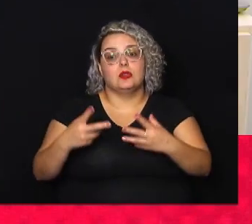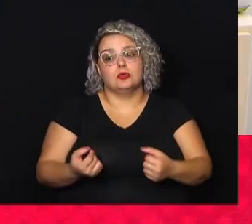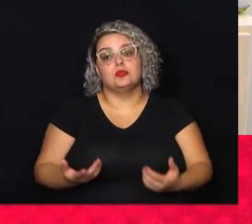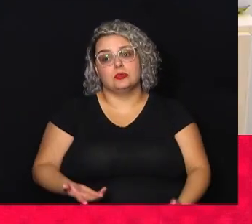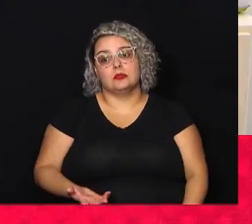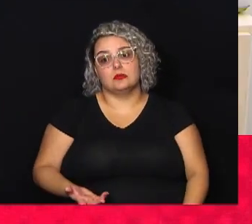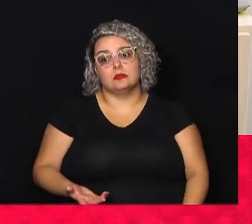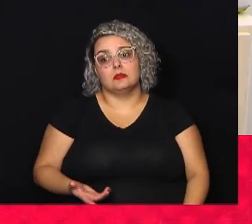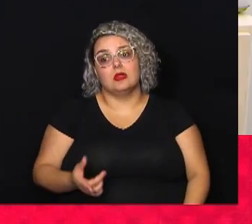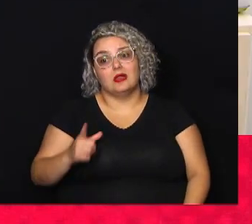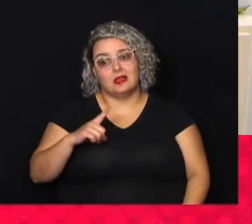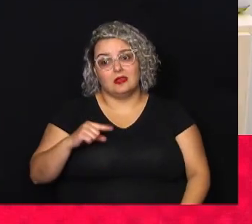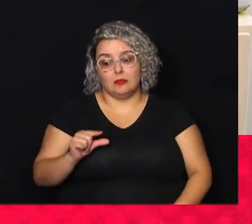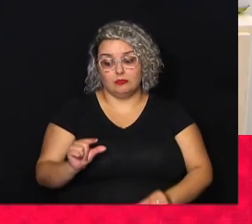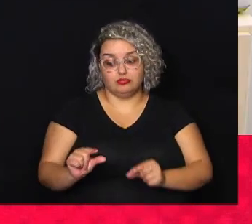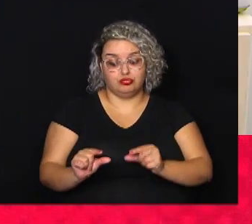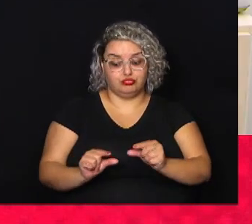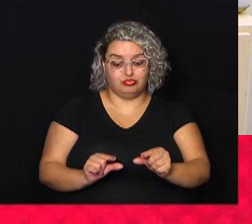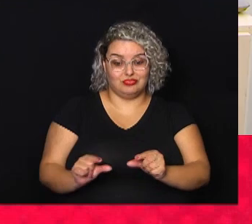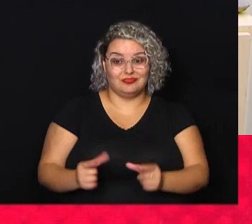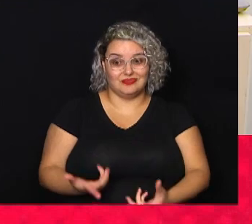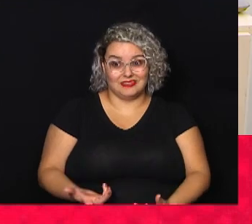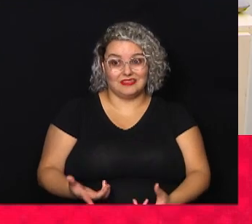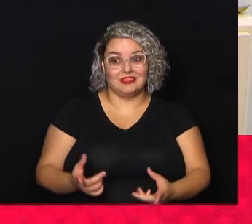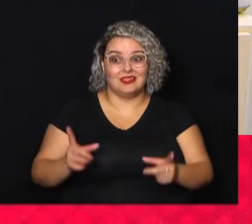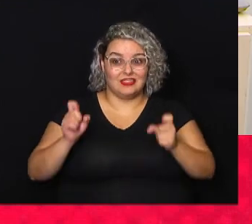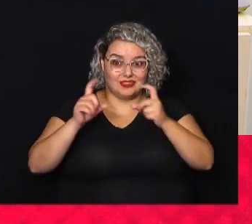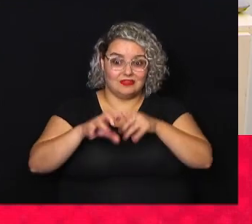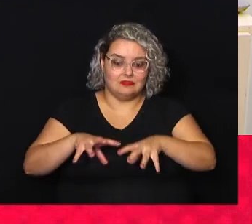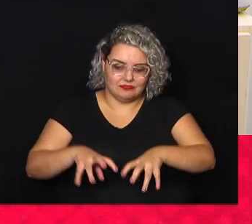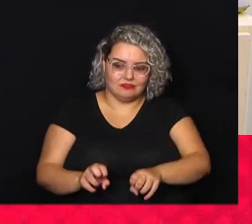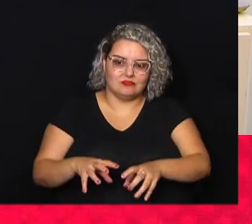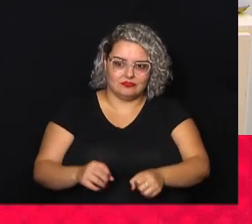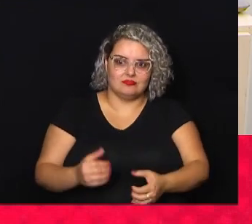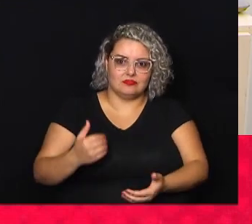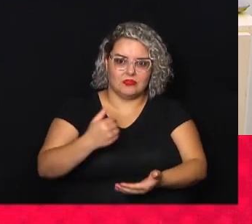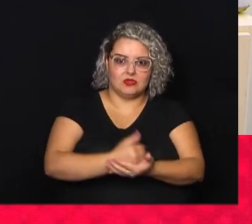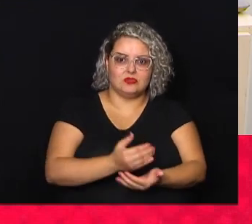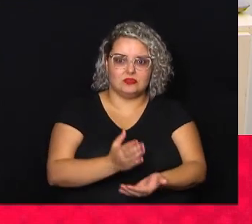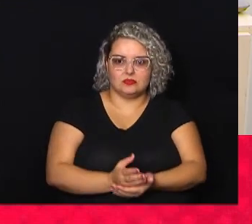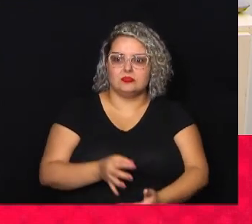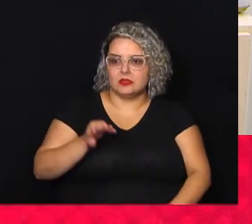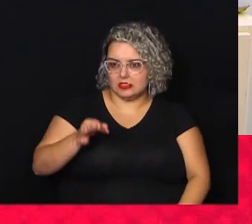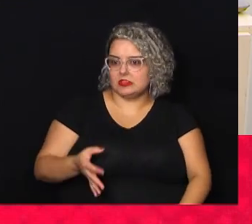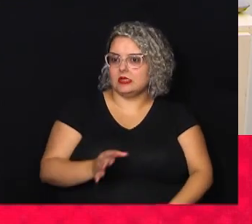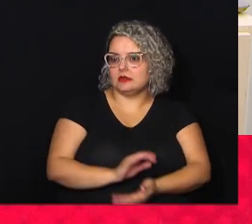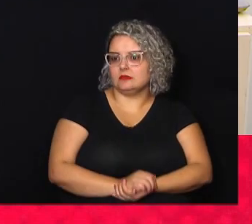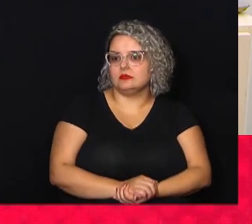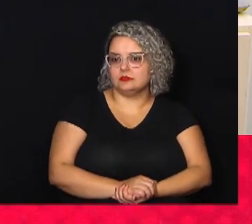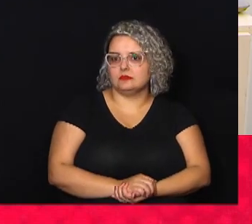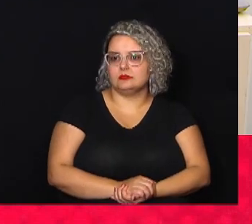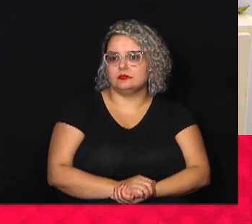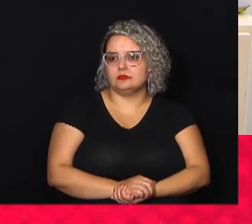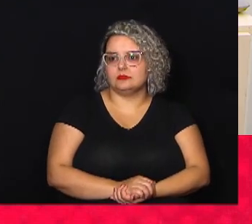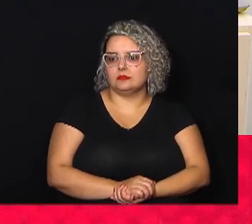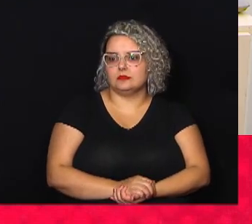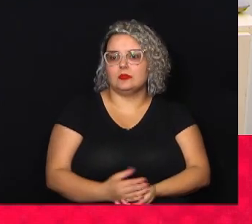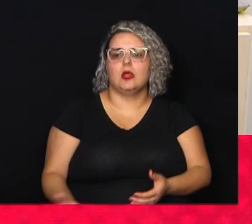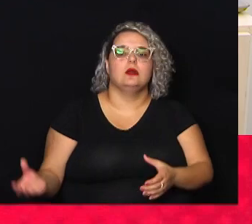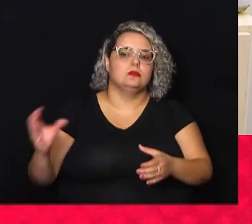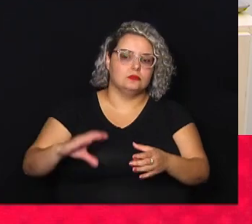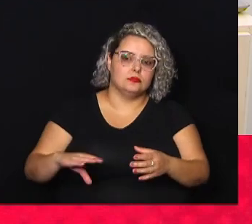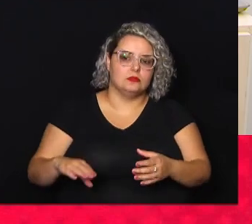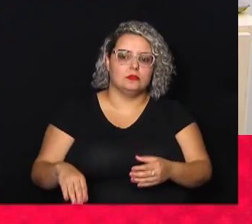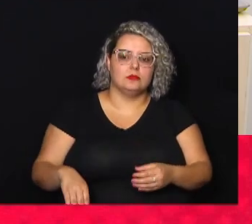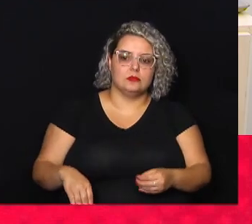conseguir processar tudo. E aí acaba ficando em pedaços que às vezes vai dificultar a gente na hora de cortar o biscoito. Tá certo, então. Tá bom? Tá bom. Então aqui